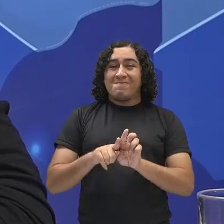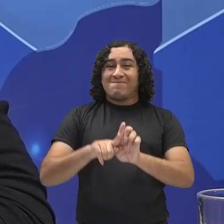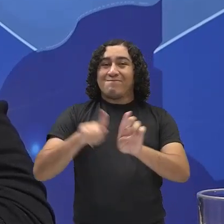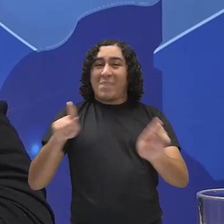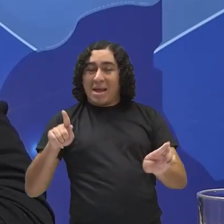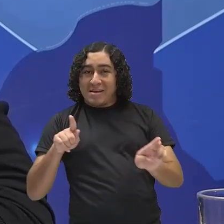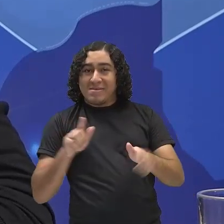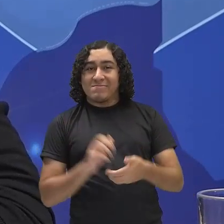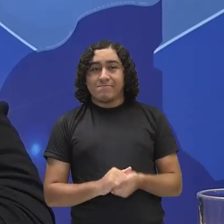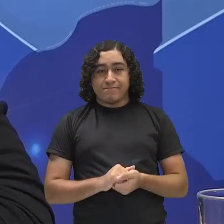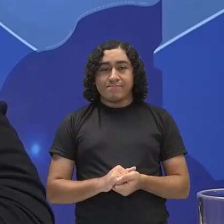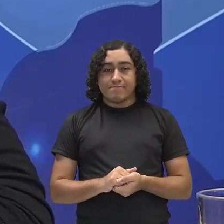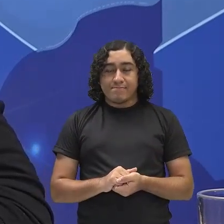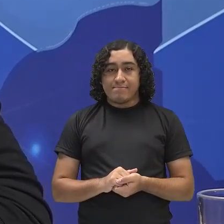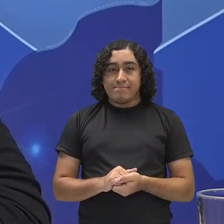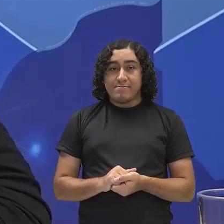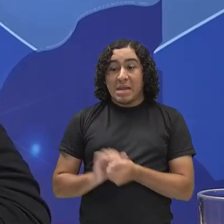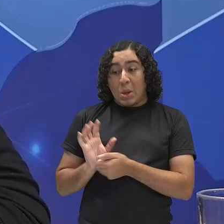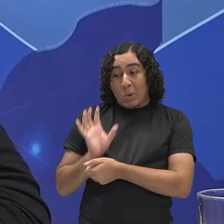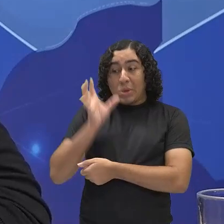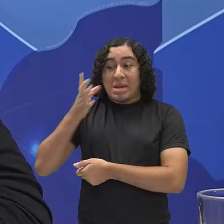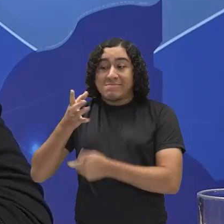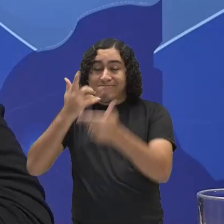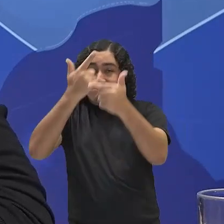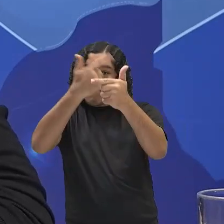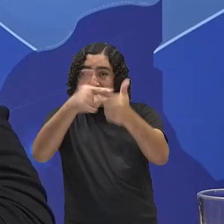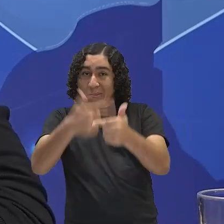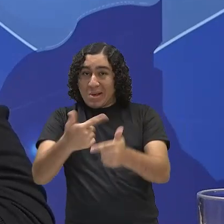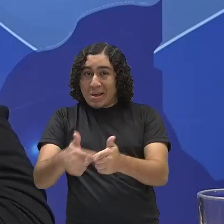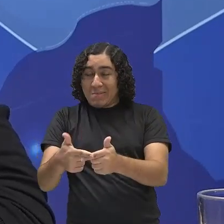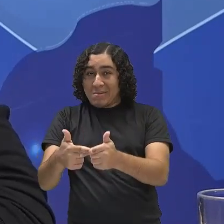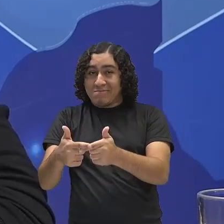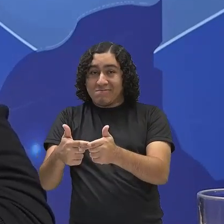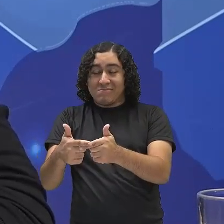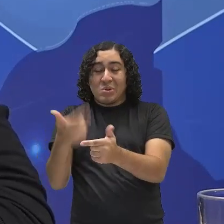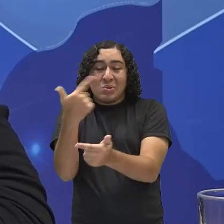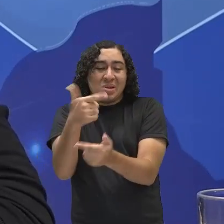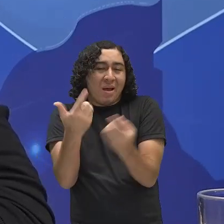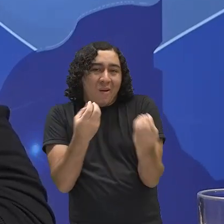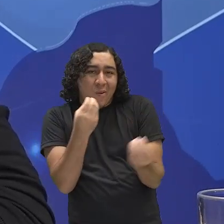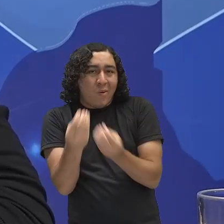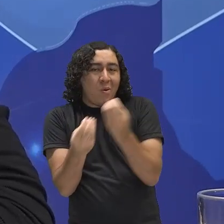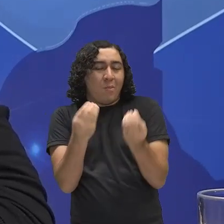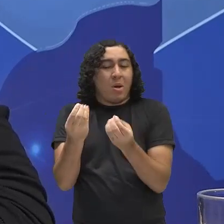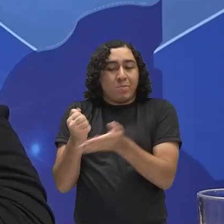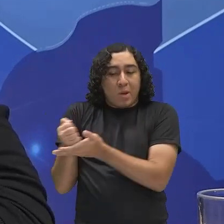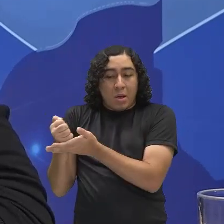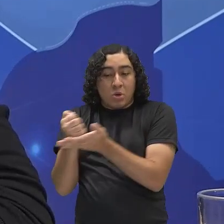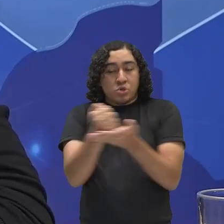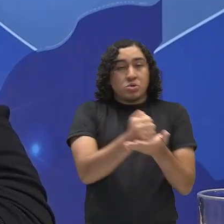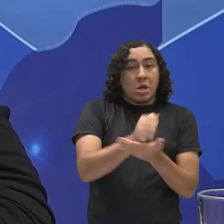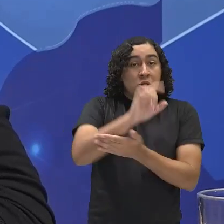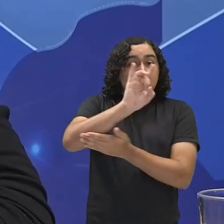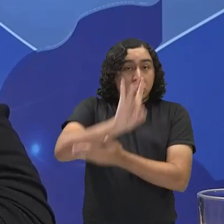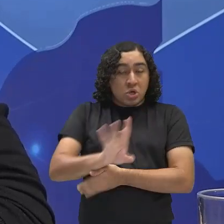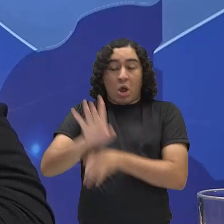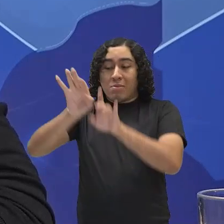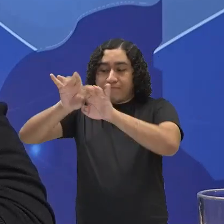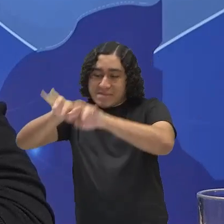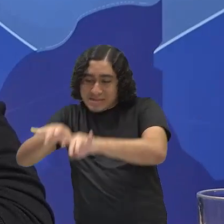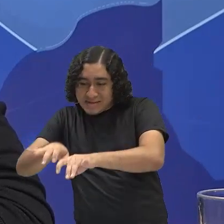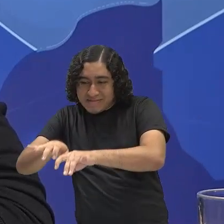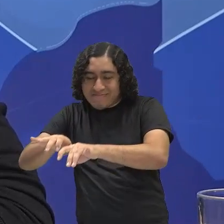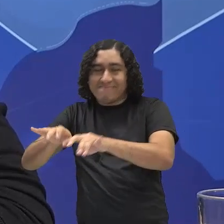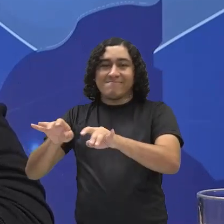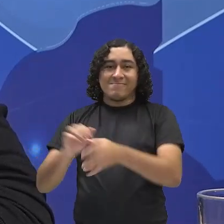não é possível tratar esse problema remotamente, né? Ali no atendimento técnico. Então, quando não é